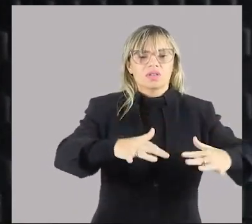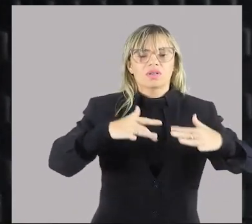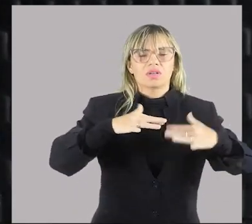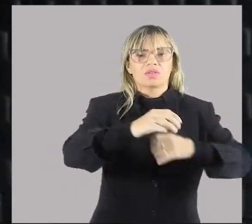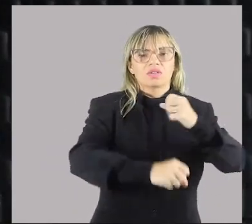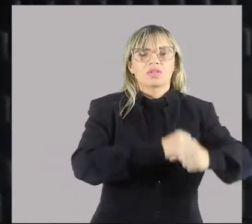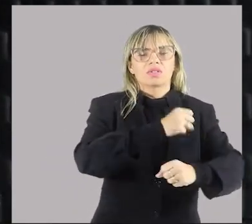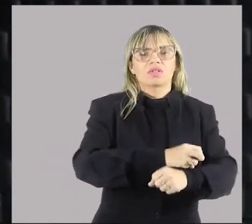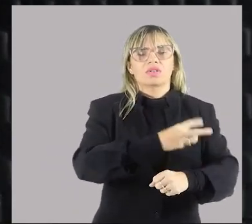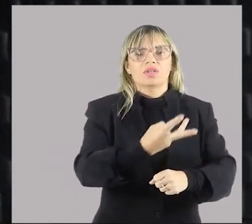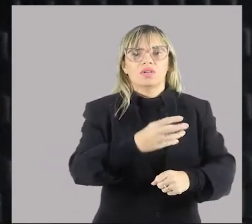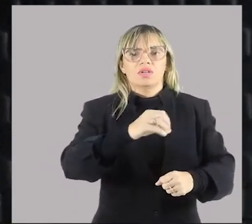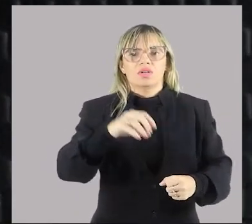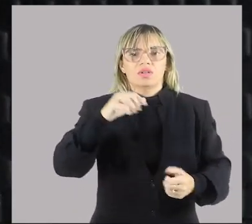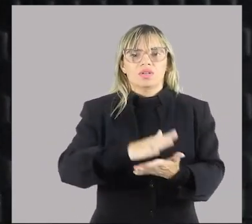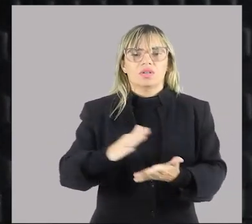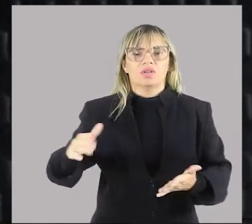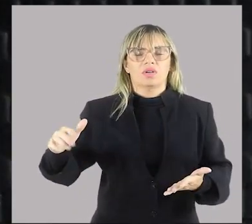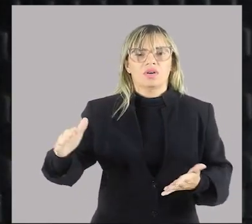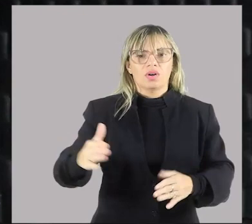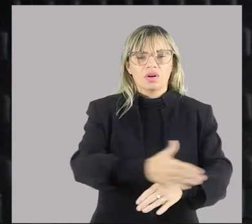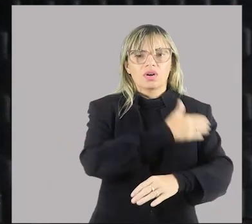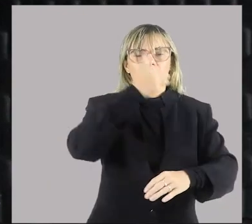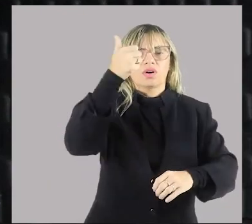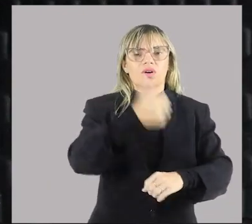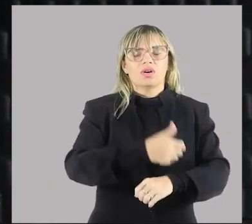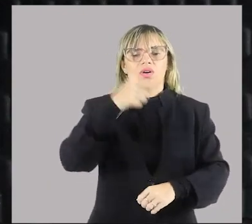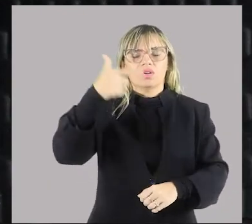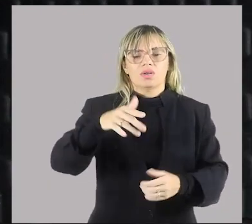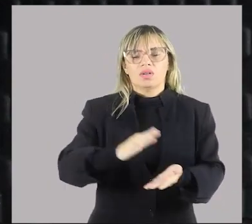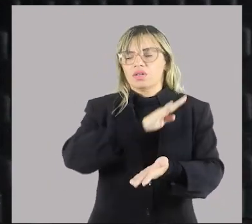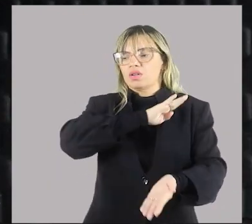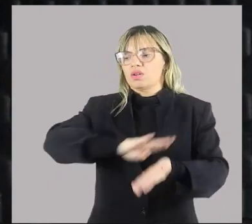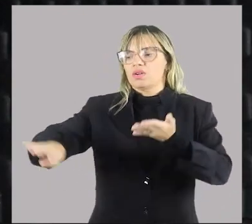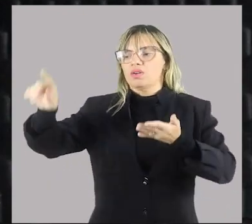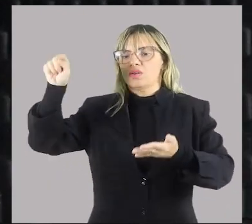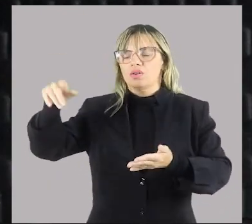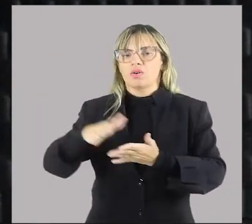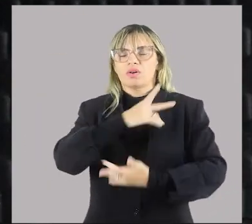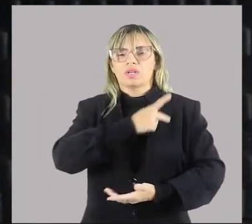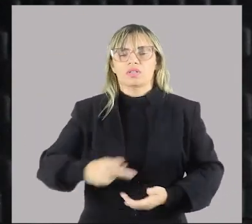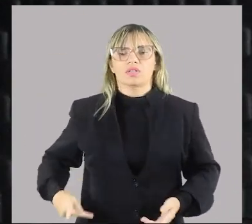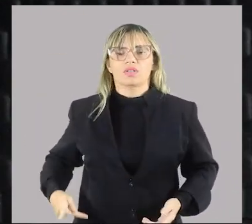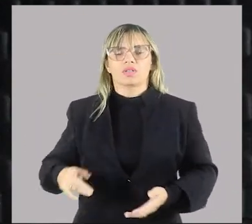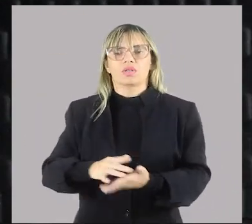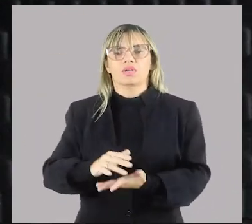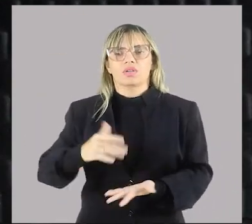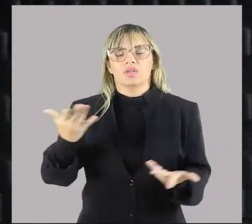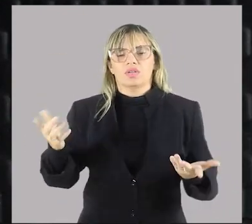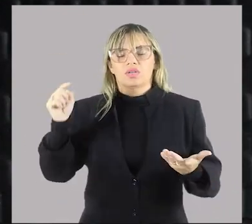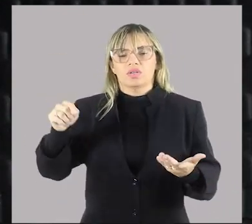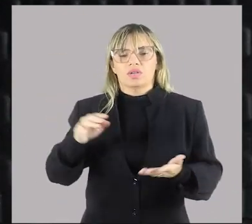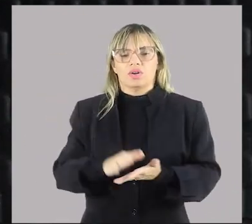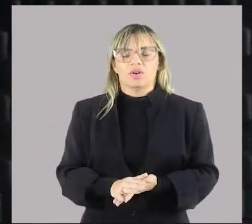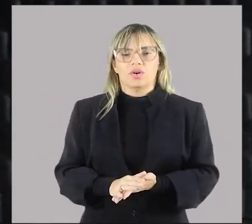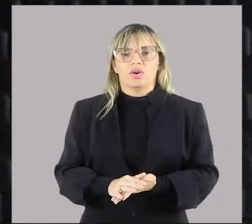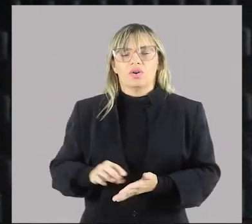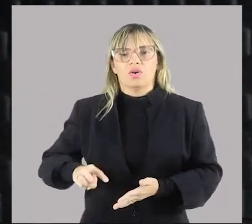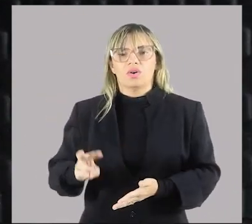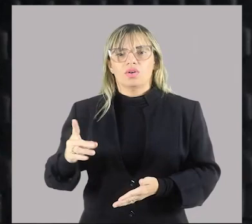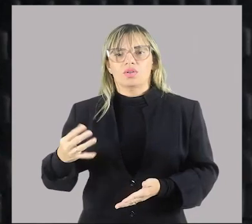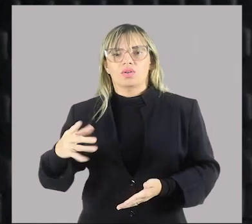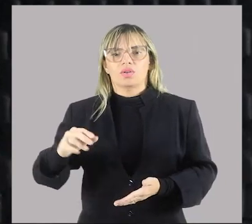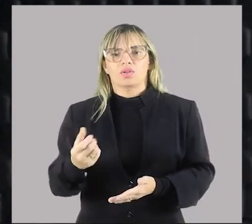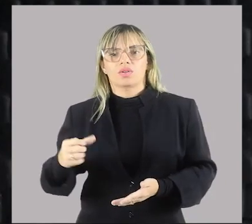é um golpe, porque ele destitui do poder um presidente eleito, que foi o Washington Luiz. Júlio Prestes nem chegou a assumir o